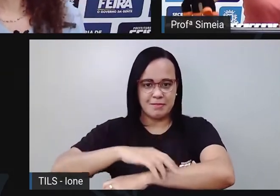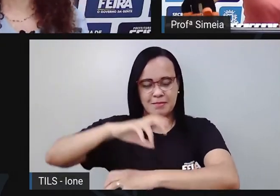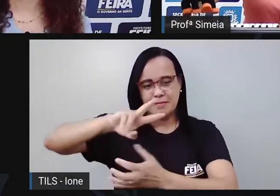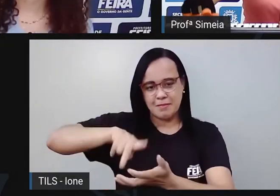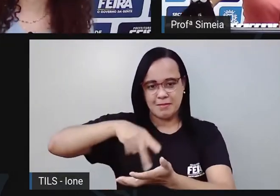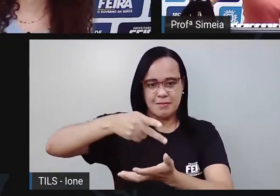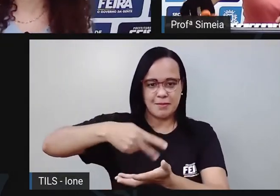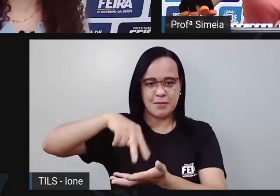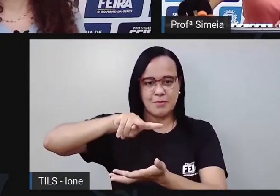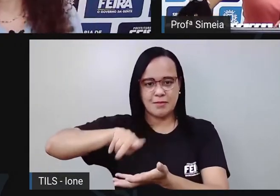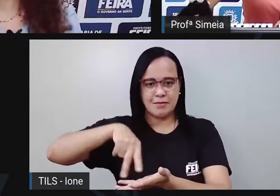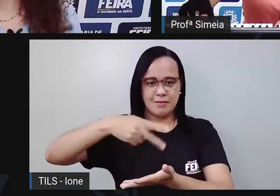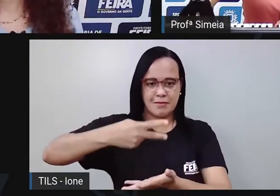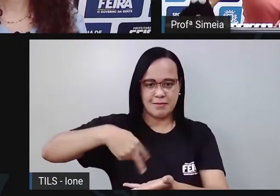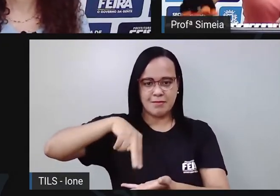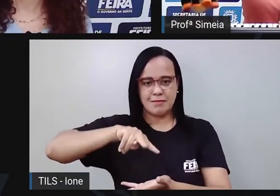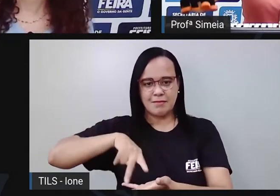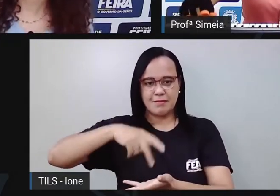sapateia